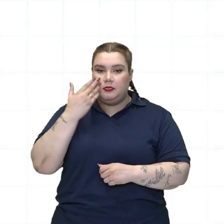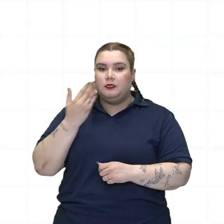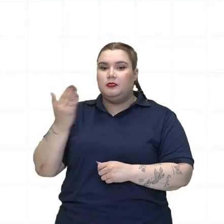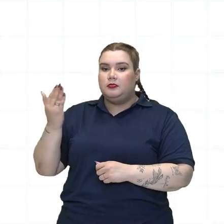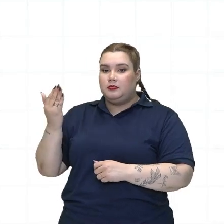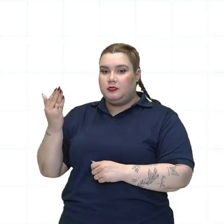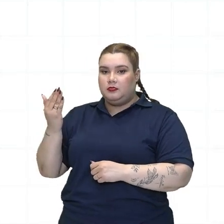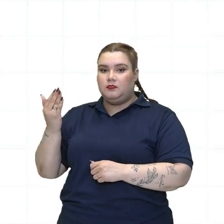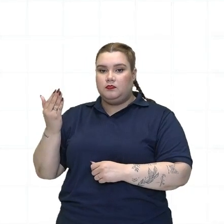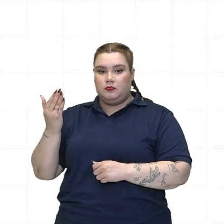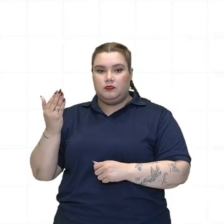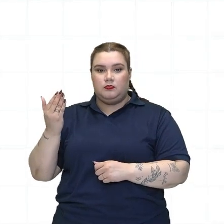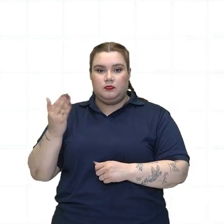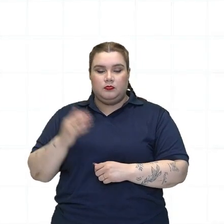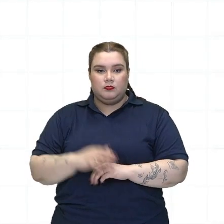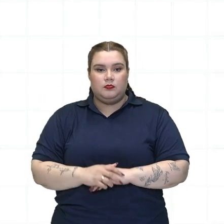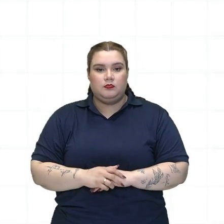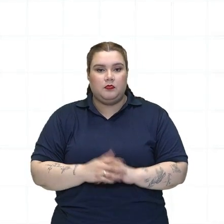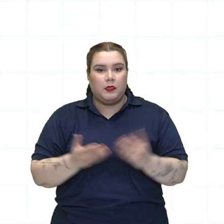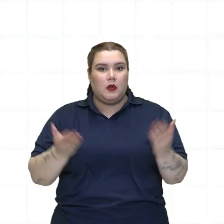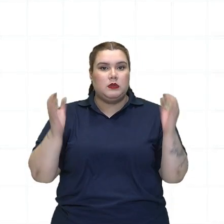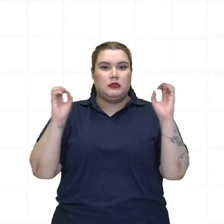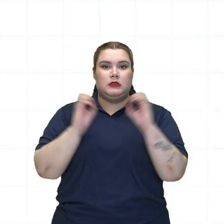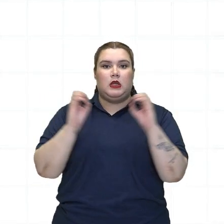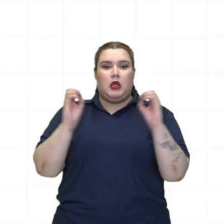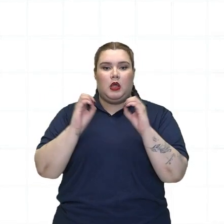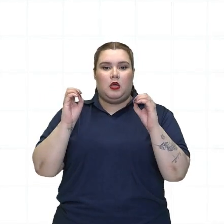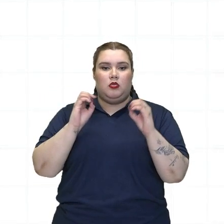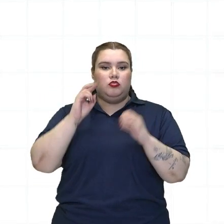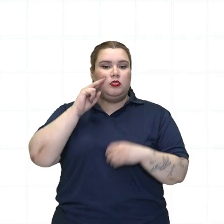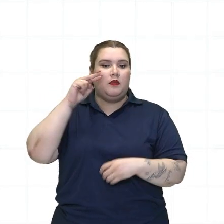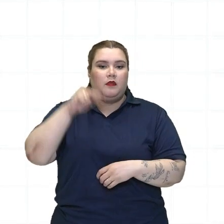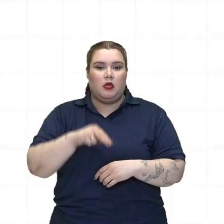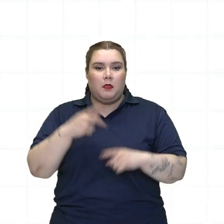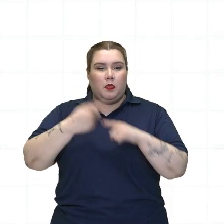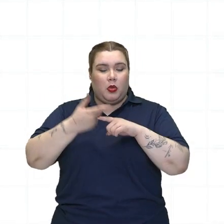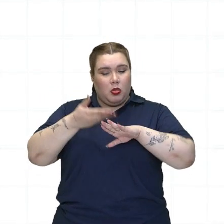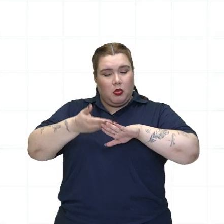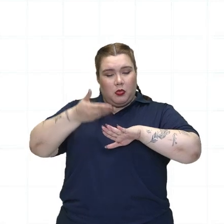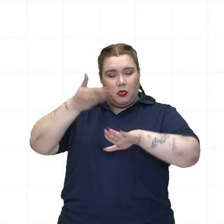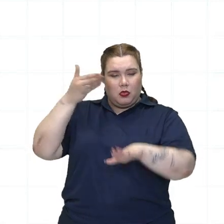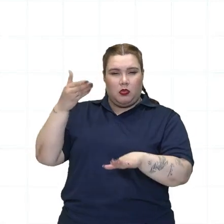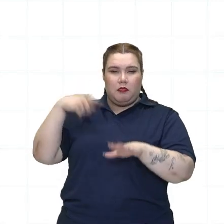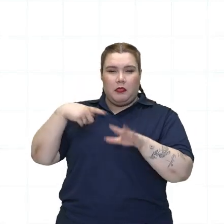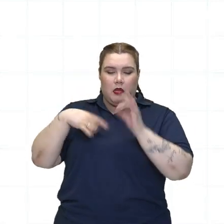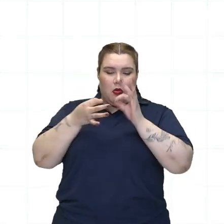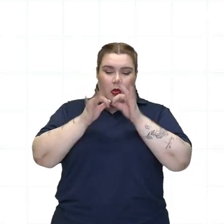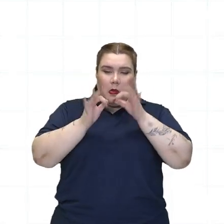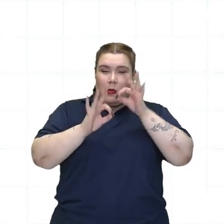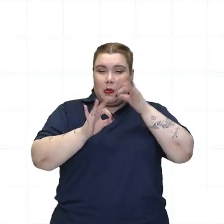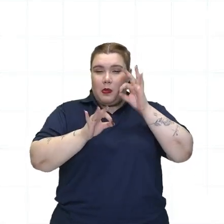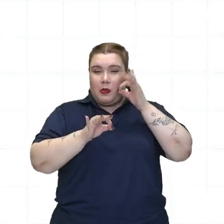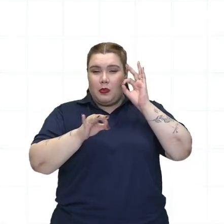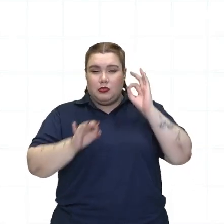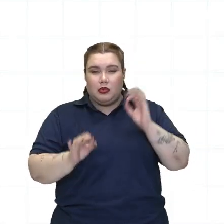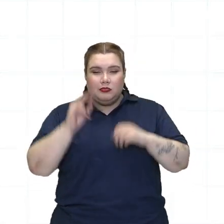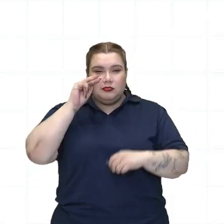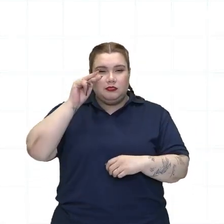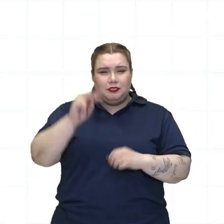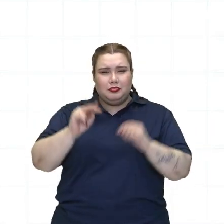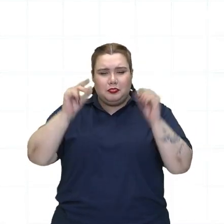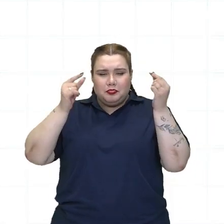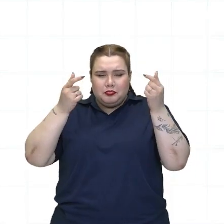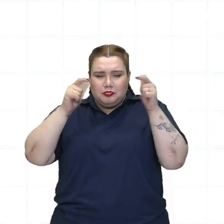com dimensões insignificantes, porque eu estou me afastando tanto que eu já não sei